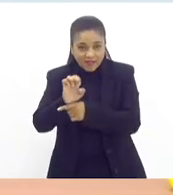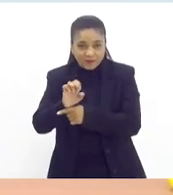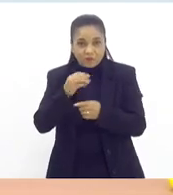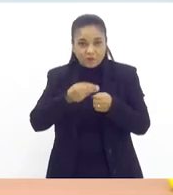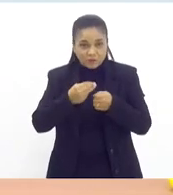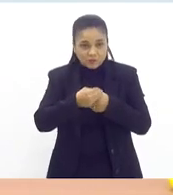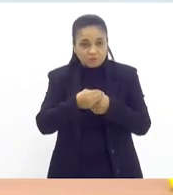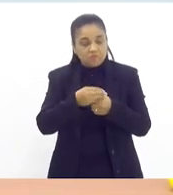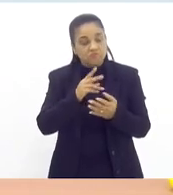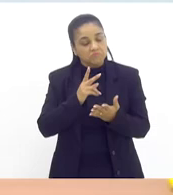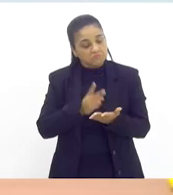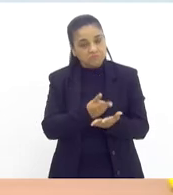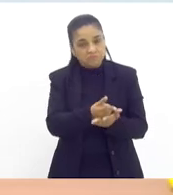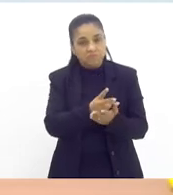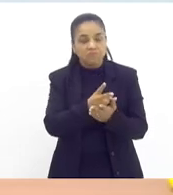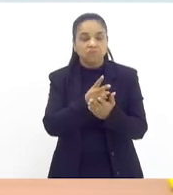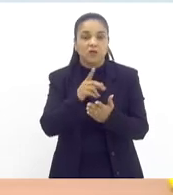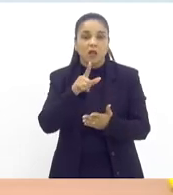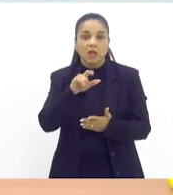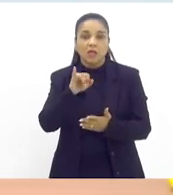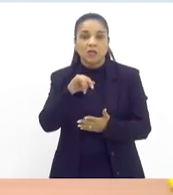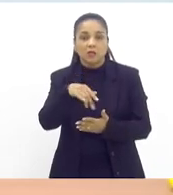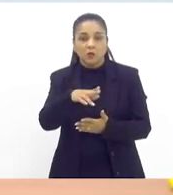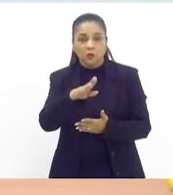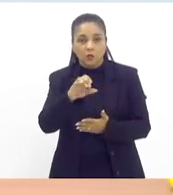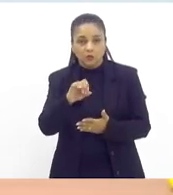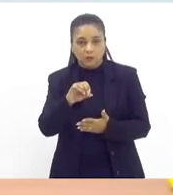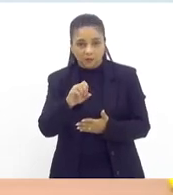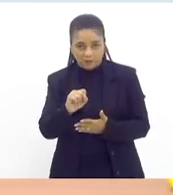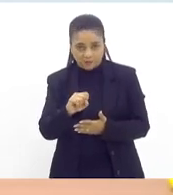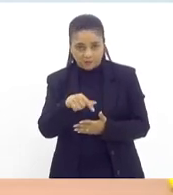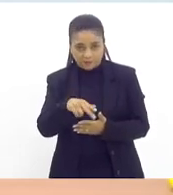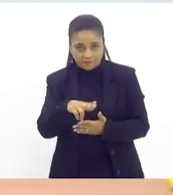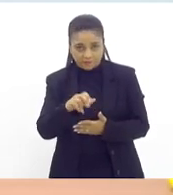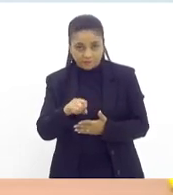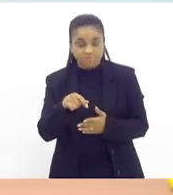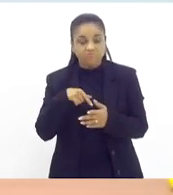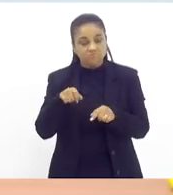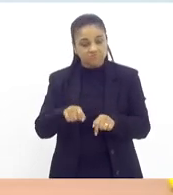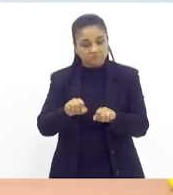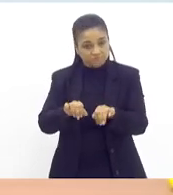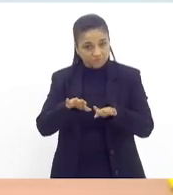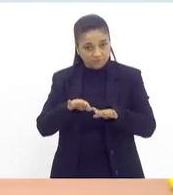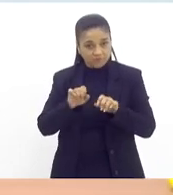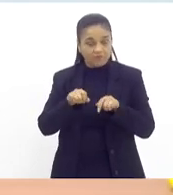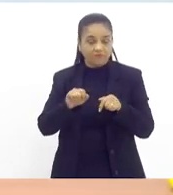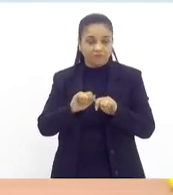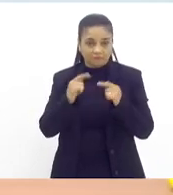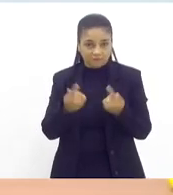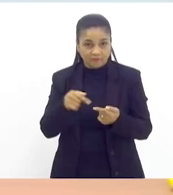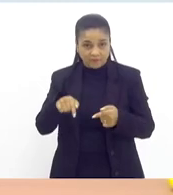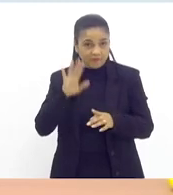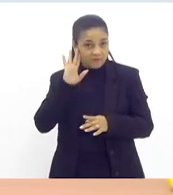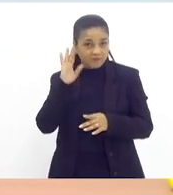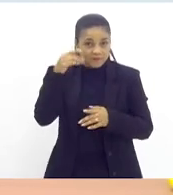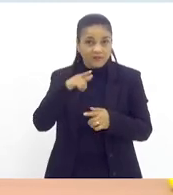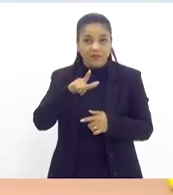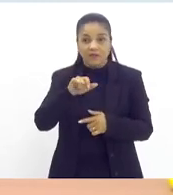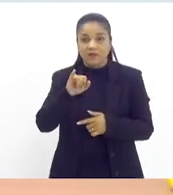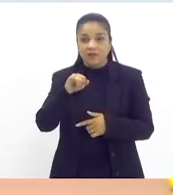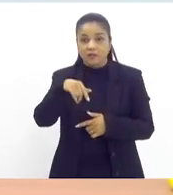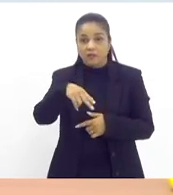fixar sua alíquota por lei estadual. Então, passaria aqui pela Assembleia a definição da alíquota do estado do Rio de